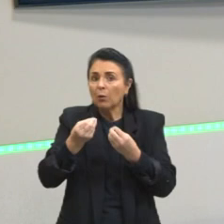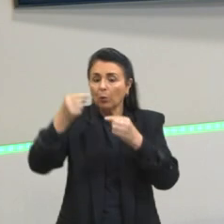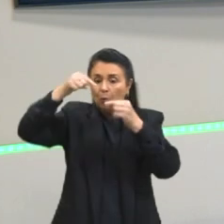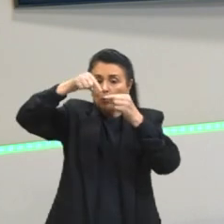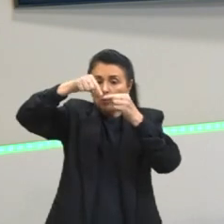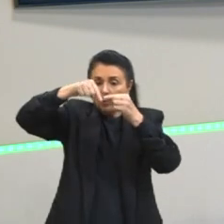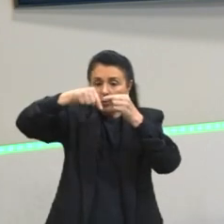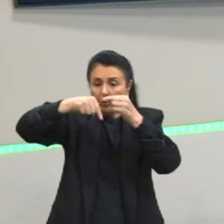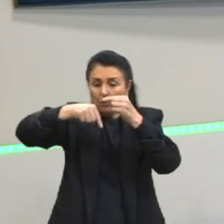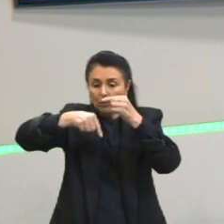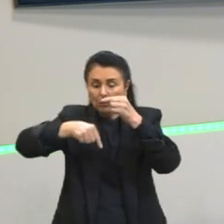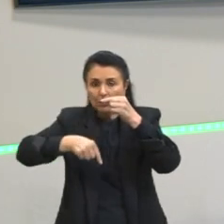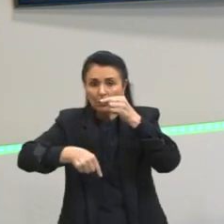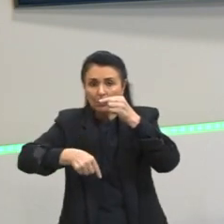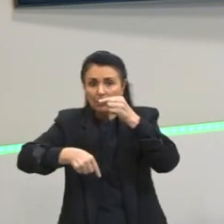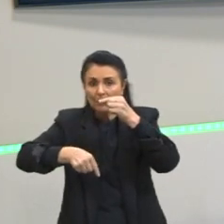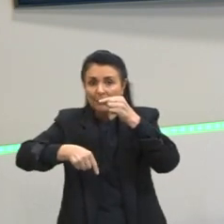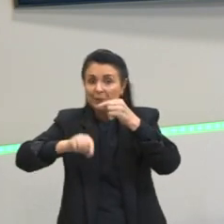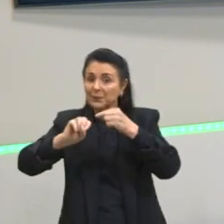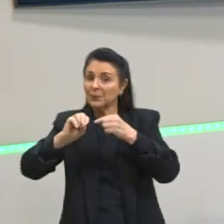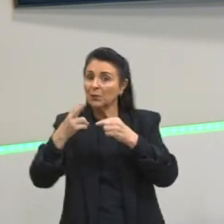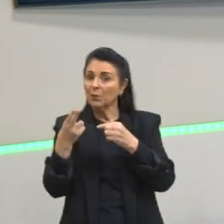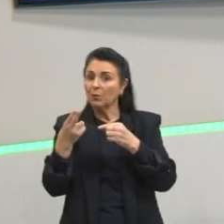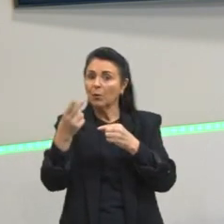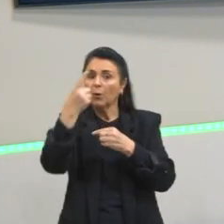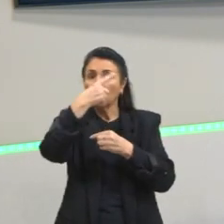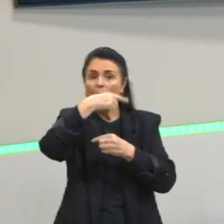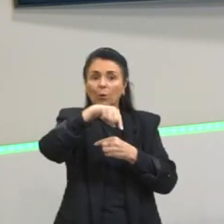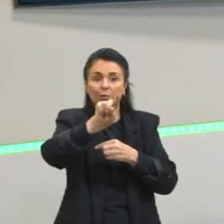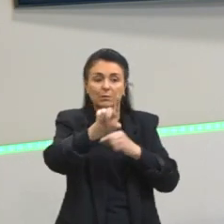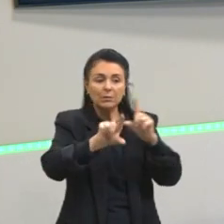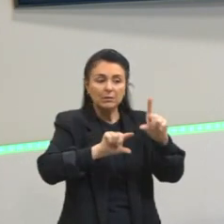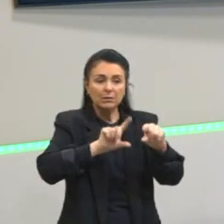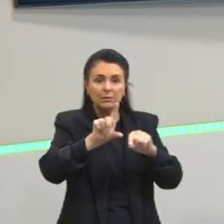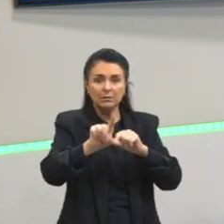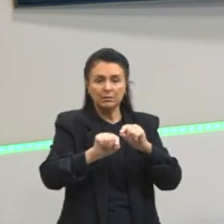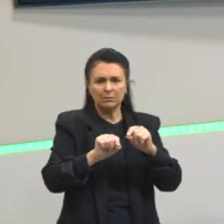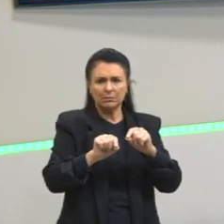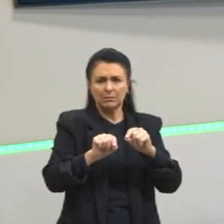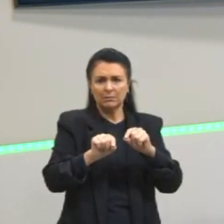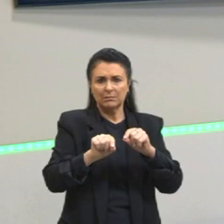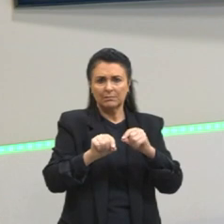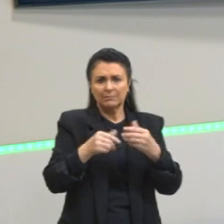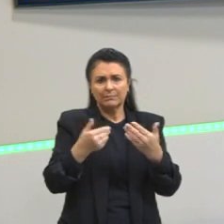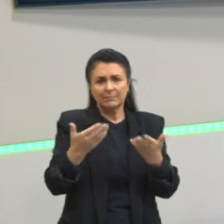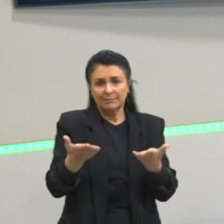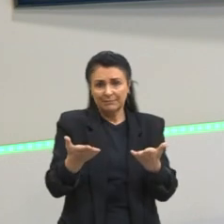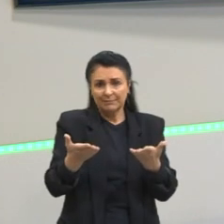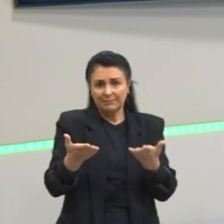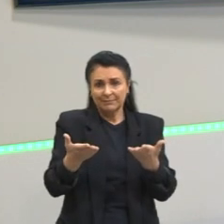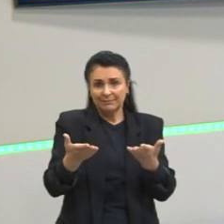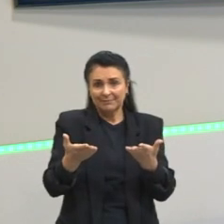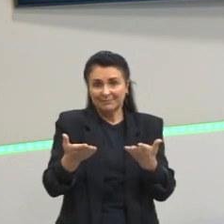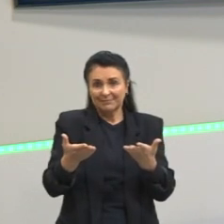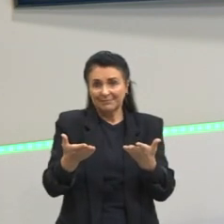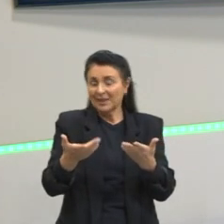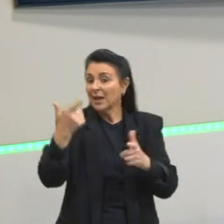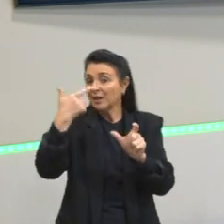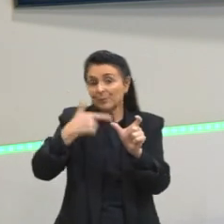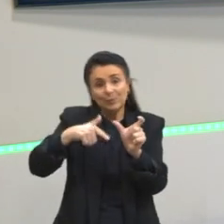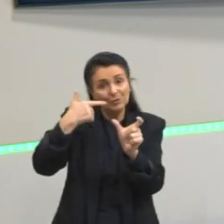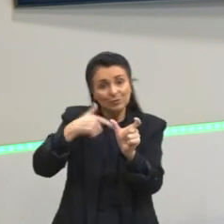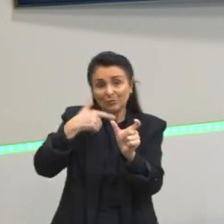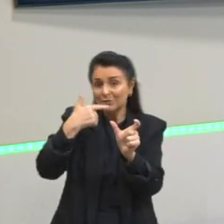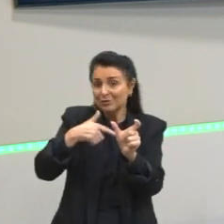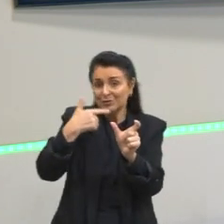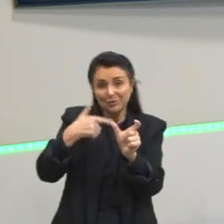para baixo outra alternativa se não é outras não né daí não